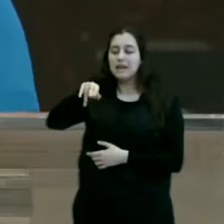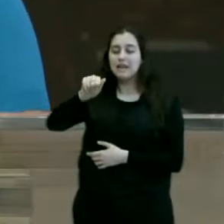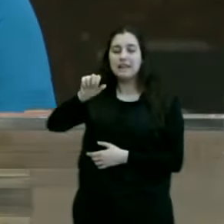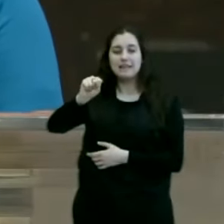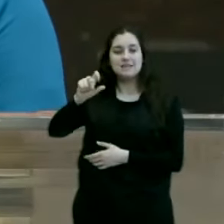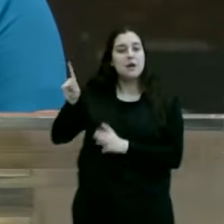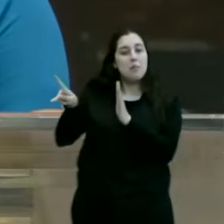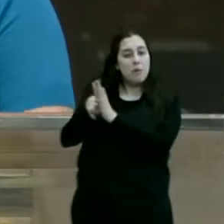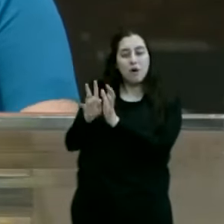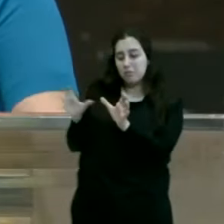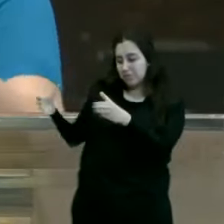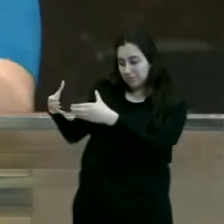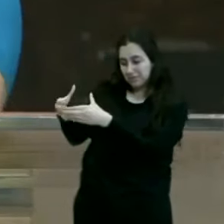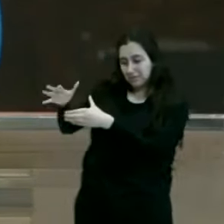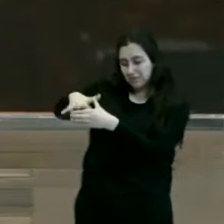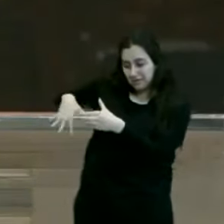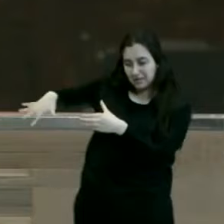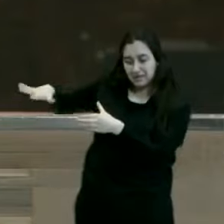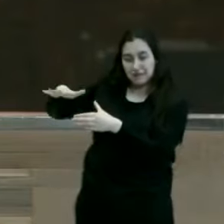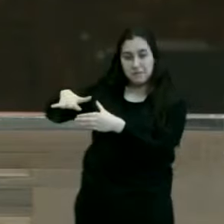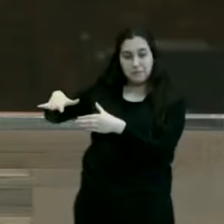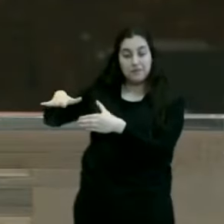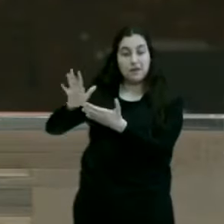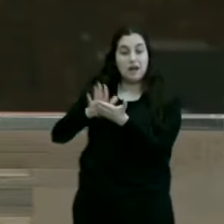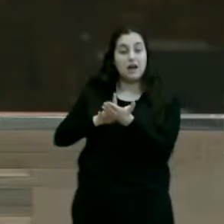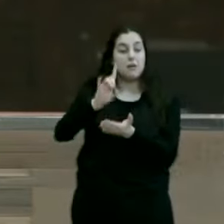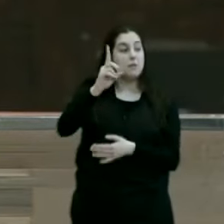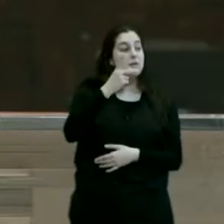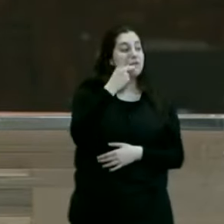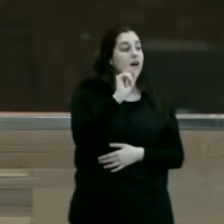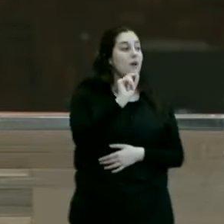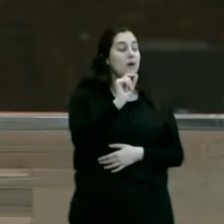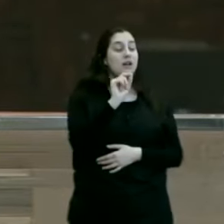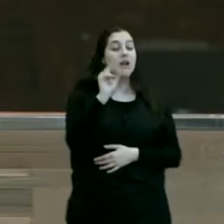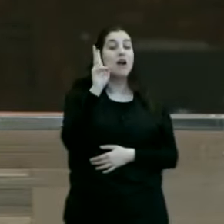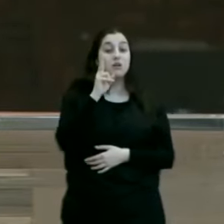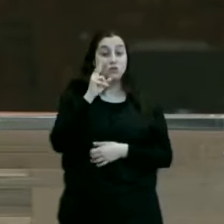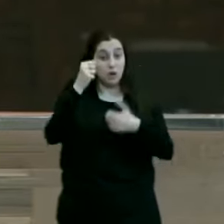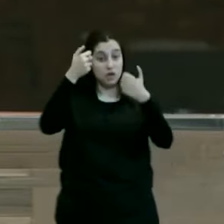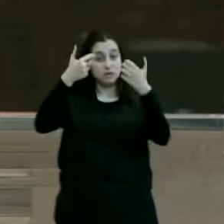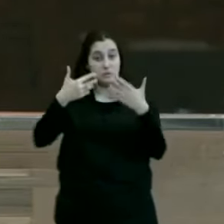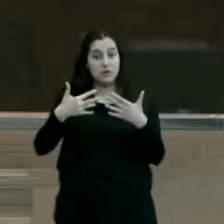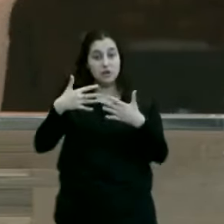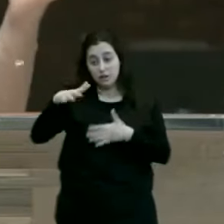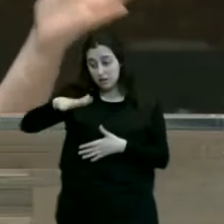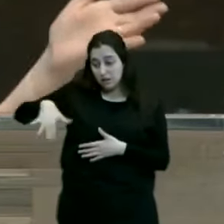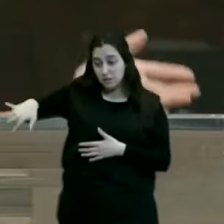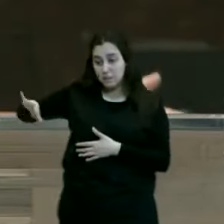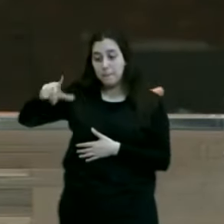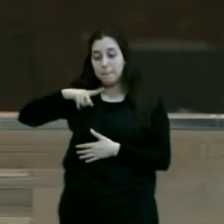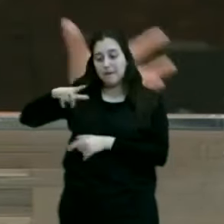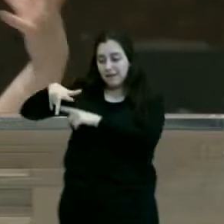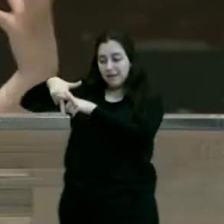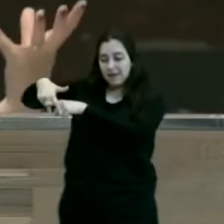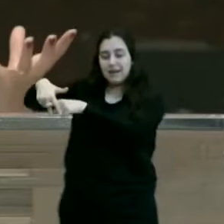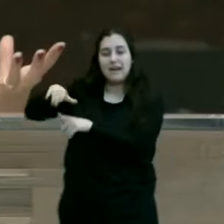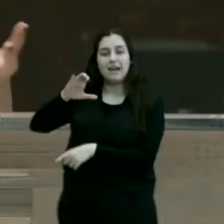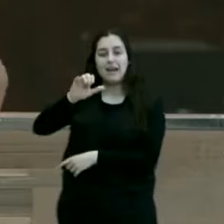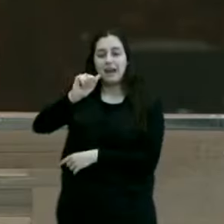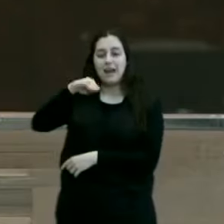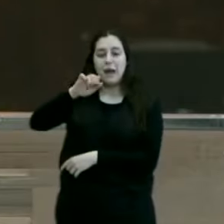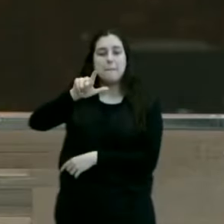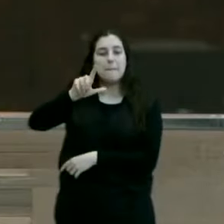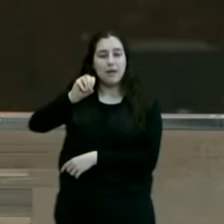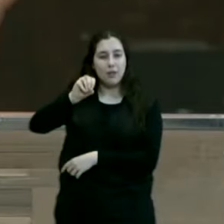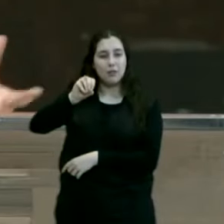primitivos da época, sabe? A Bíblia fala e a história conta que eles pelejavam em cima de camelos, o que fazia